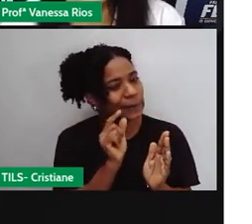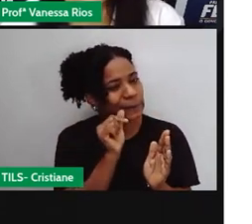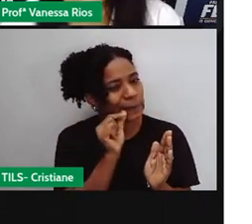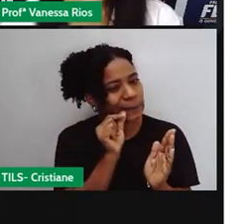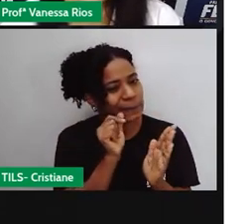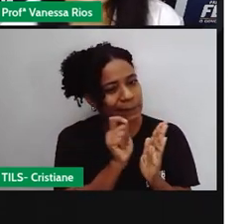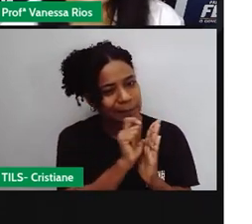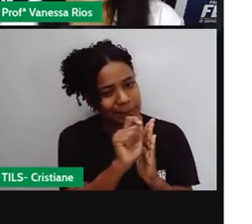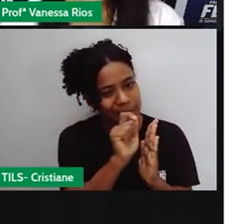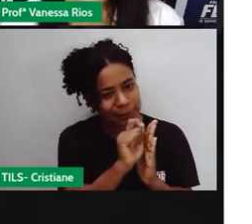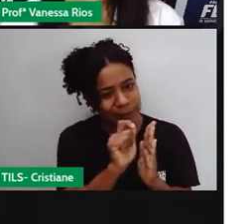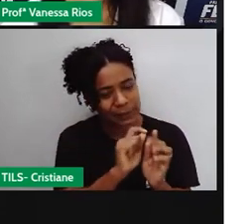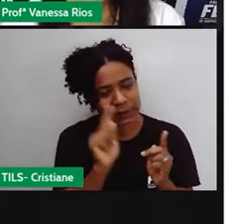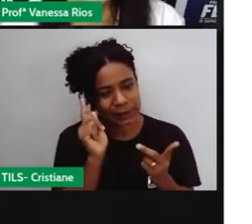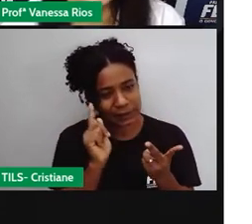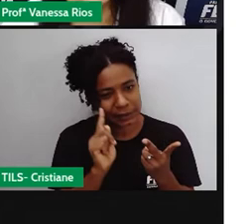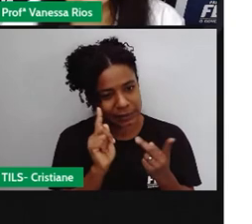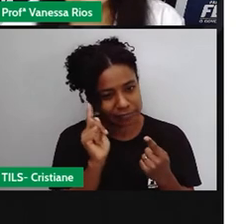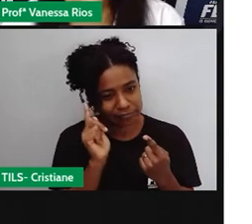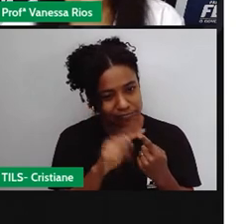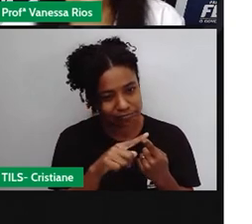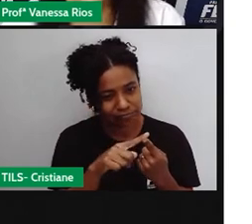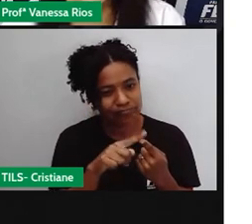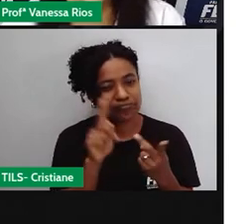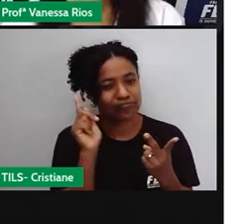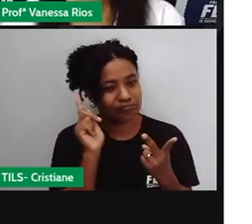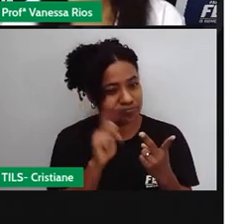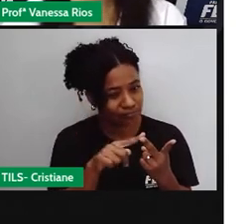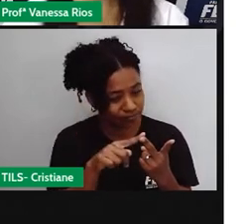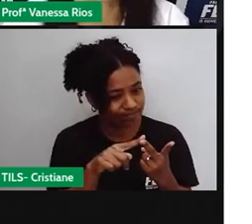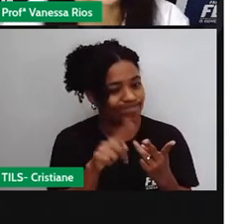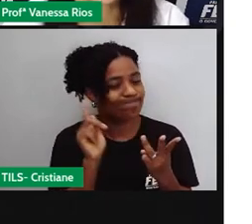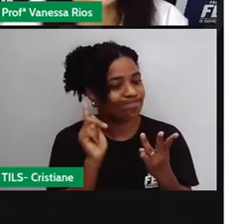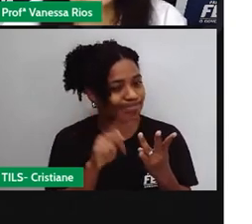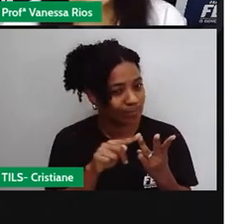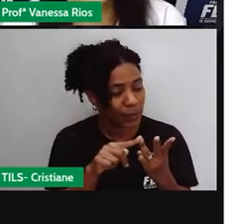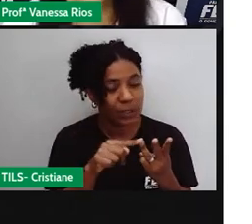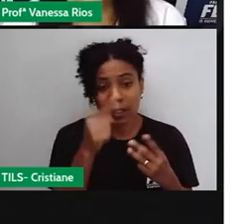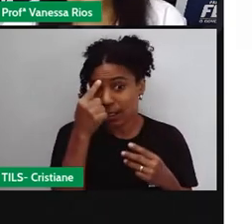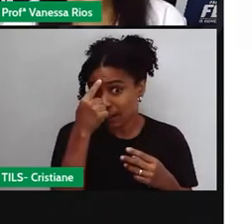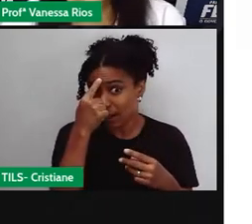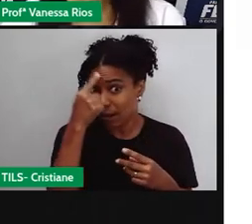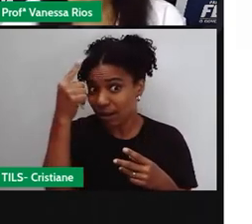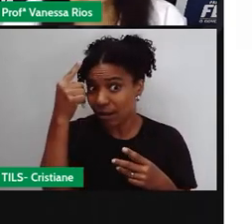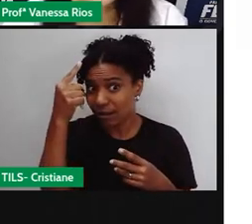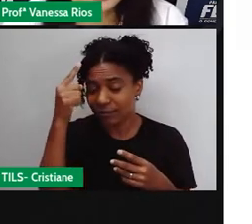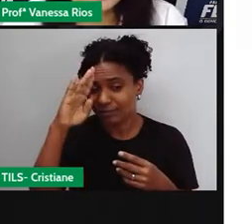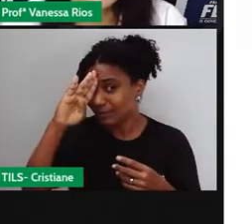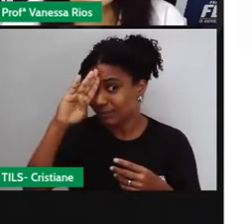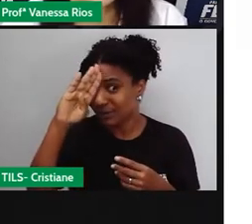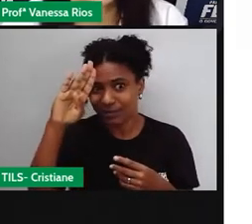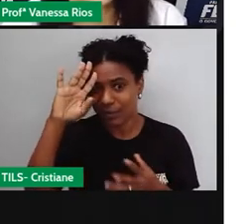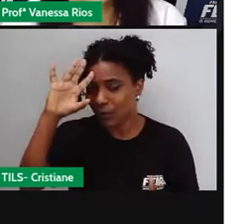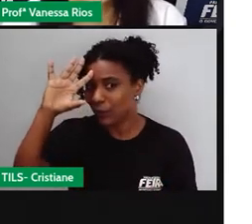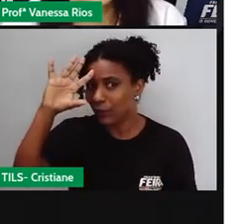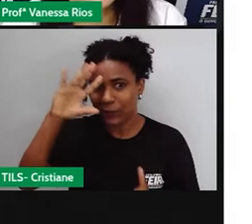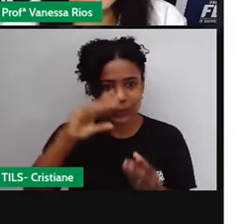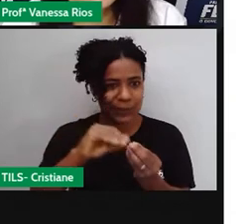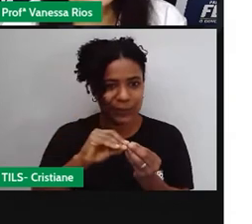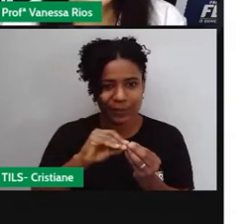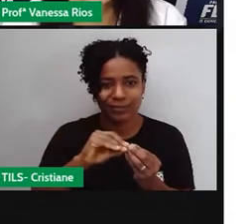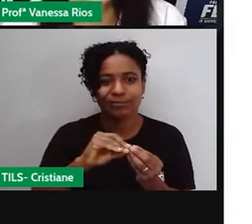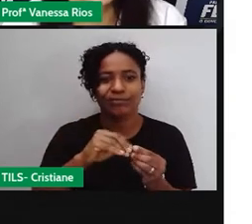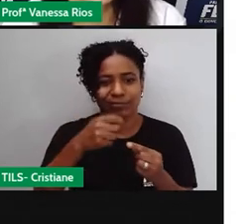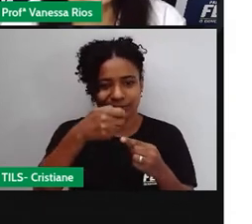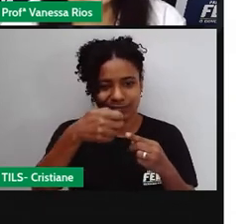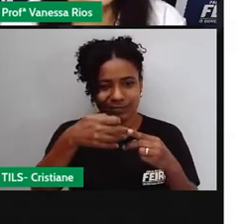É você colocar e tentar escrever ali quais são as ideias principais que você deseja que apareçam